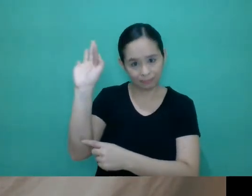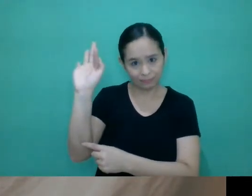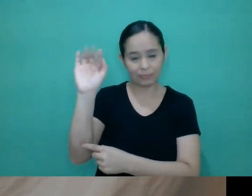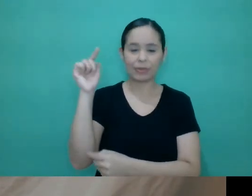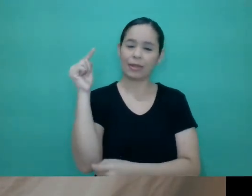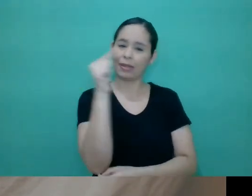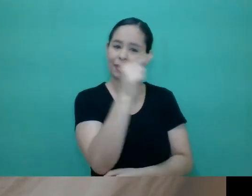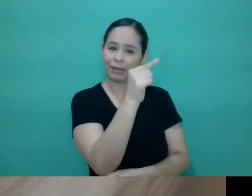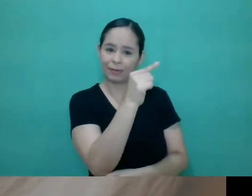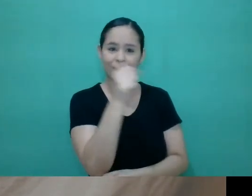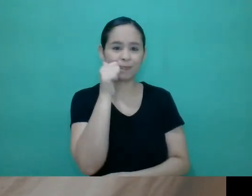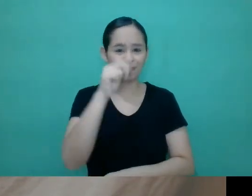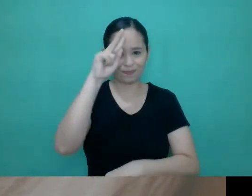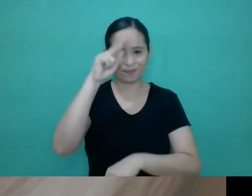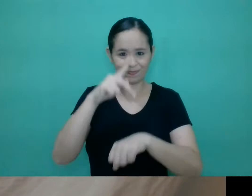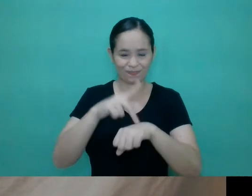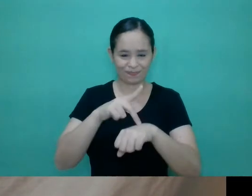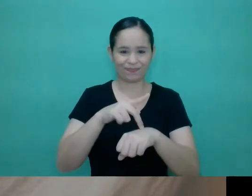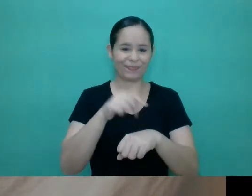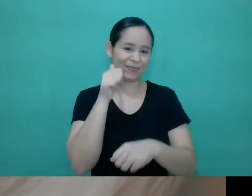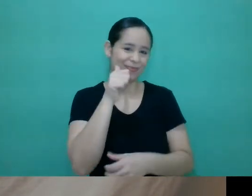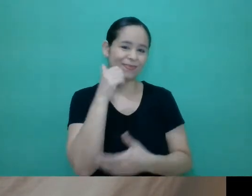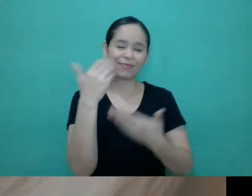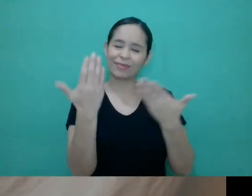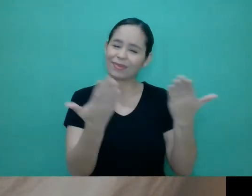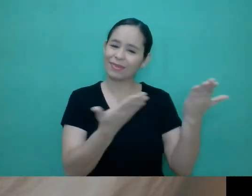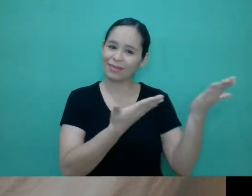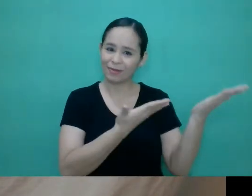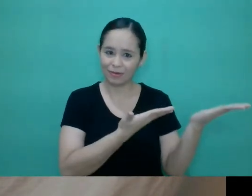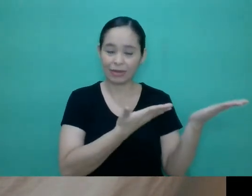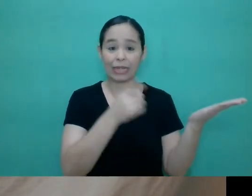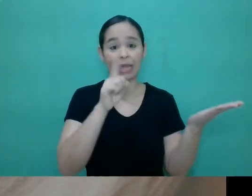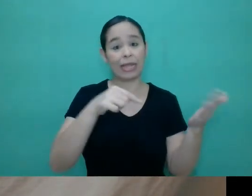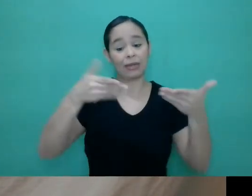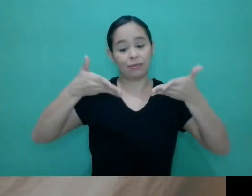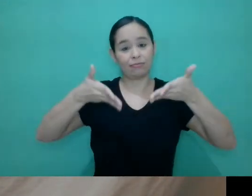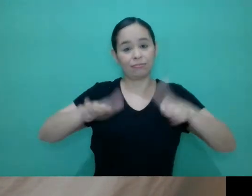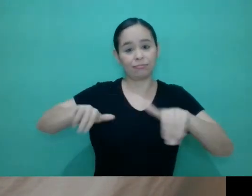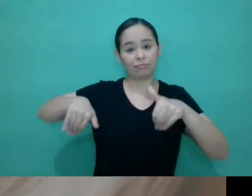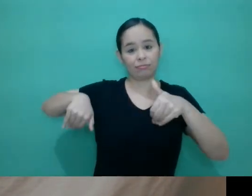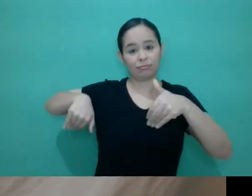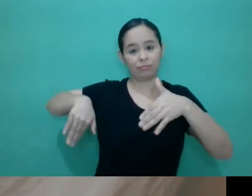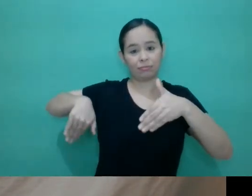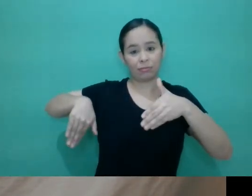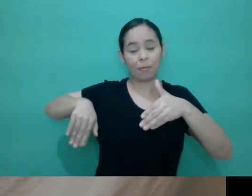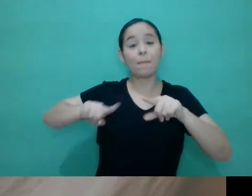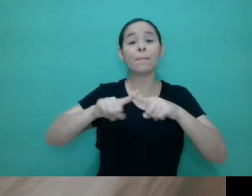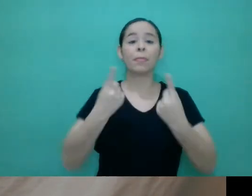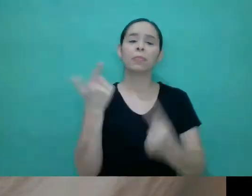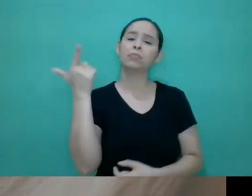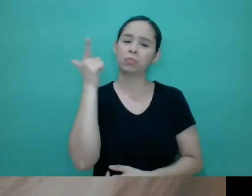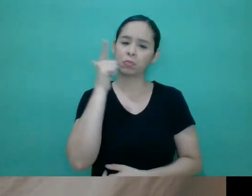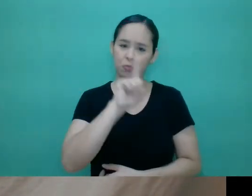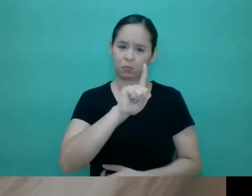Christiane Taubira. A Christiane Taubira, ela é guianense, mas foi deputada,